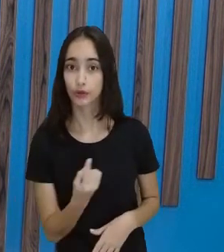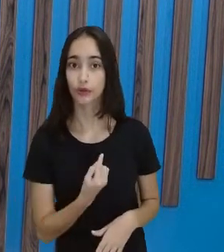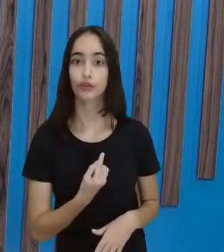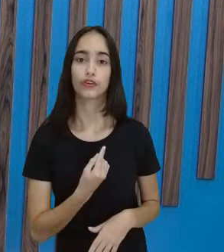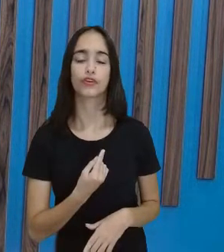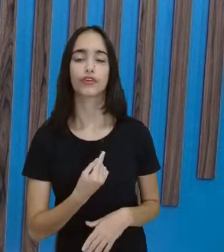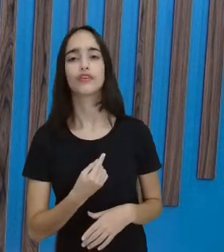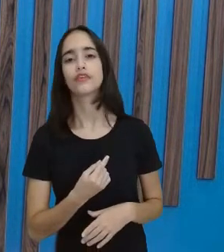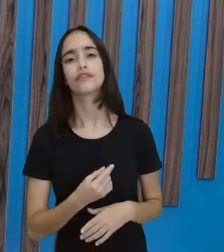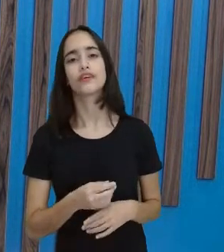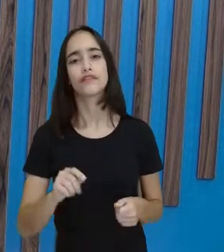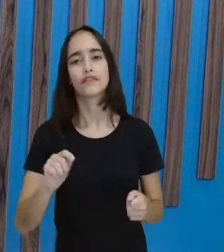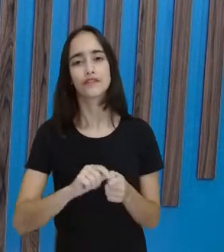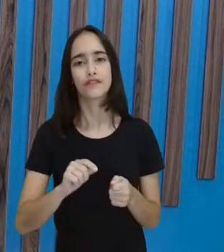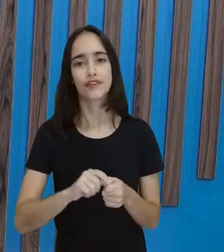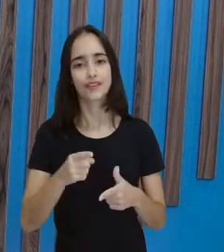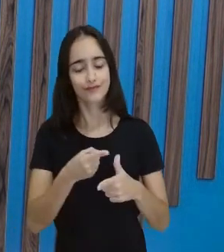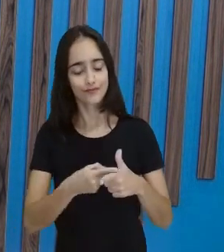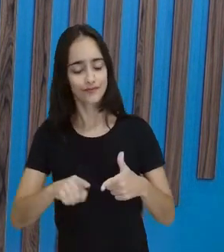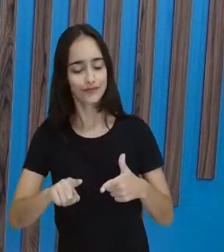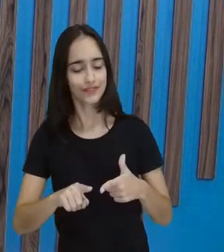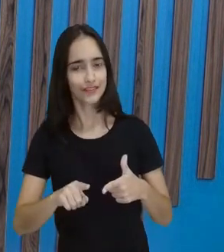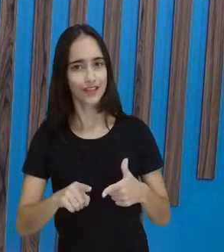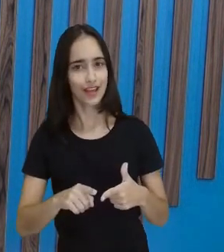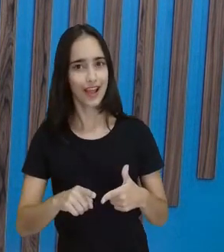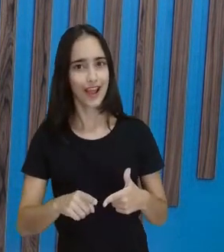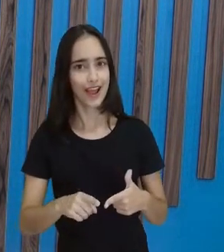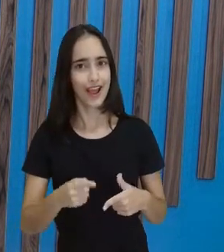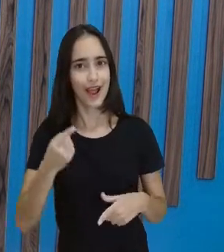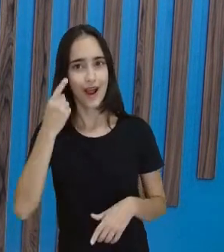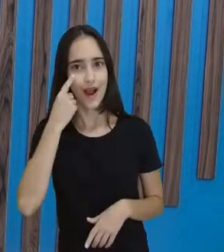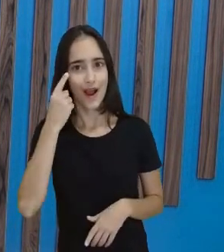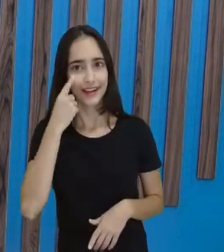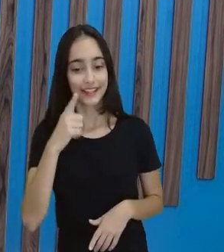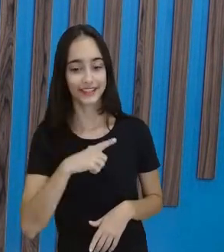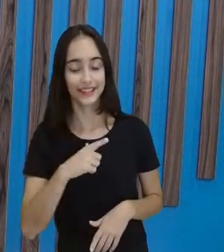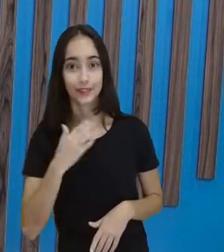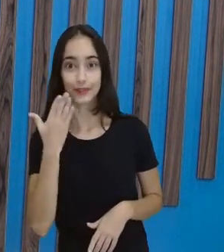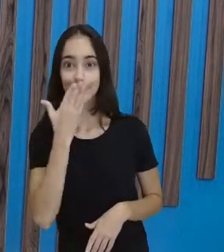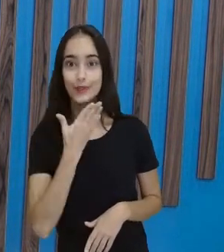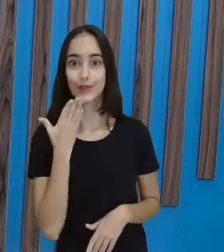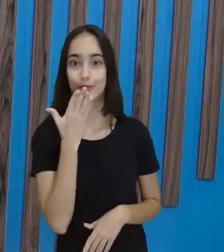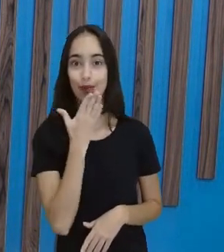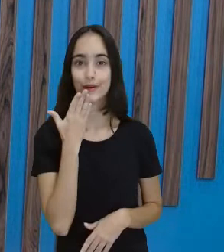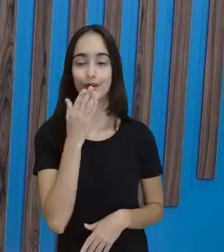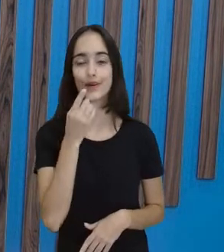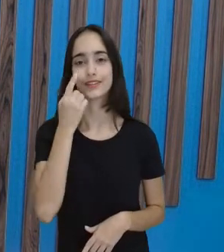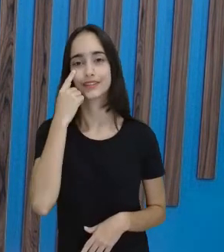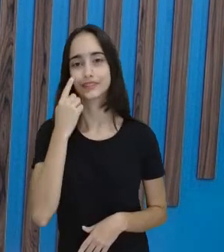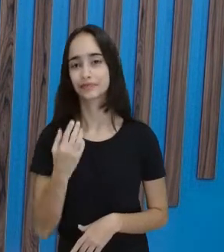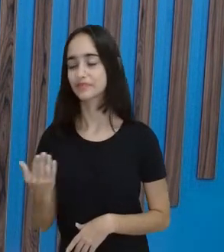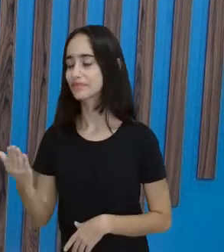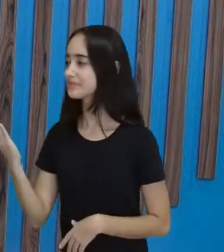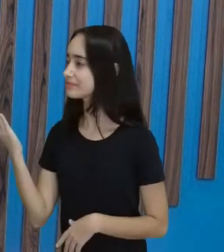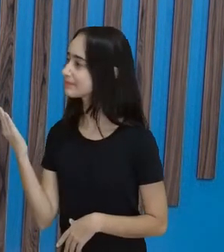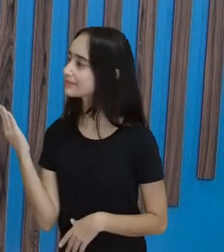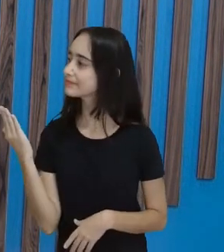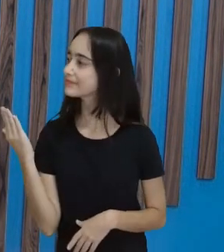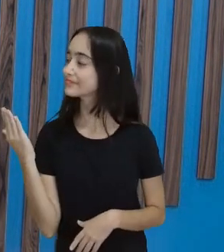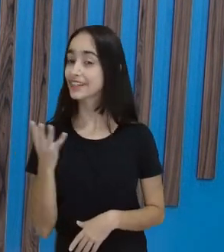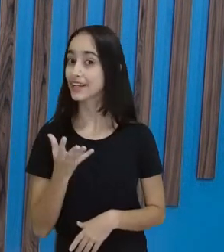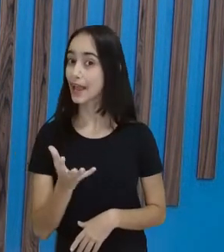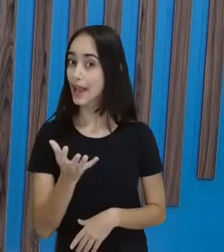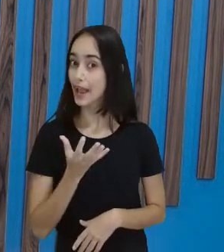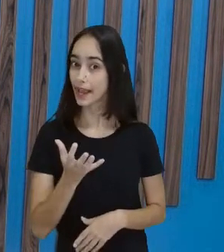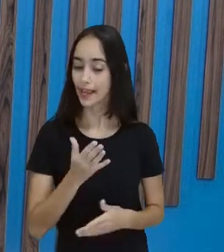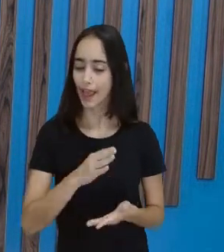divisão. Para isso, eu trouxe alguns bombons aqui, bem gostosos. E quero